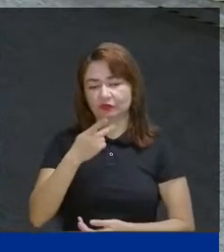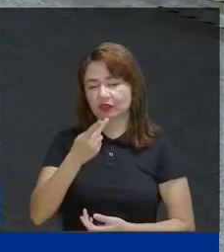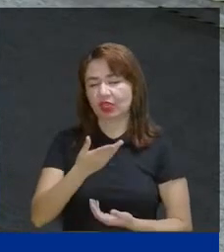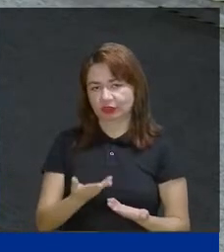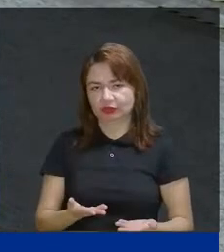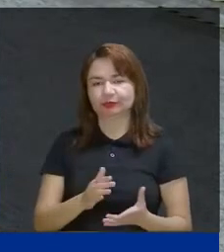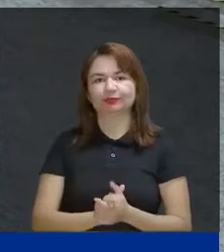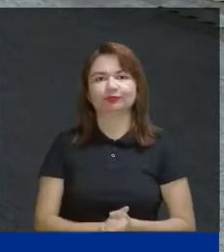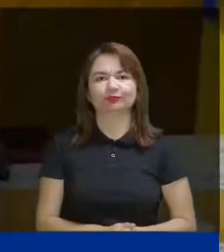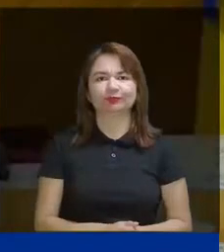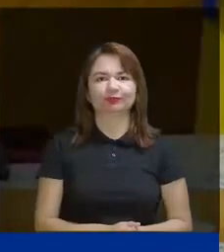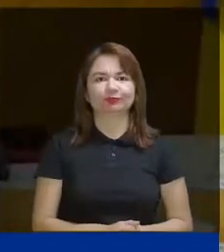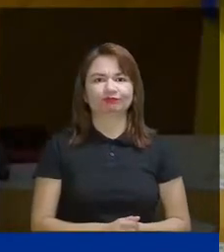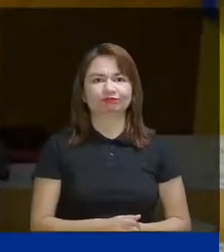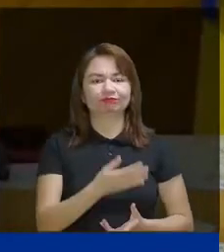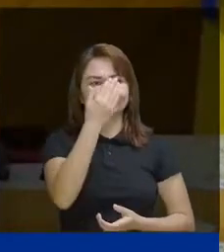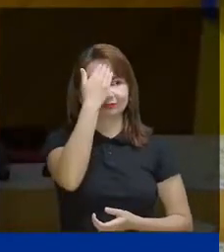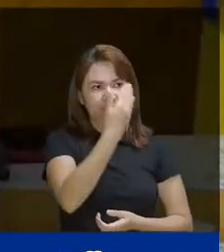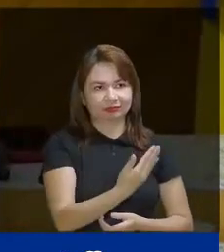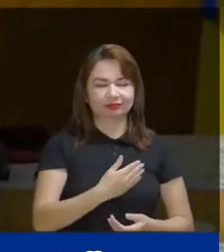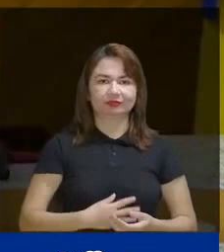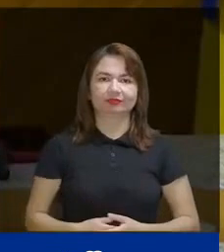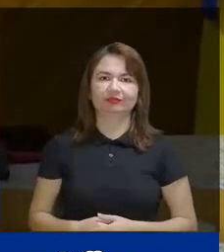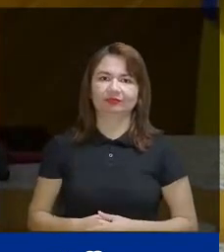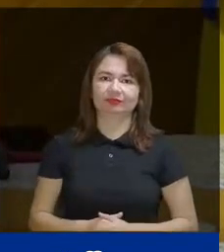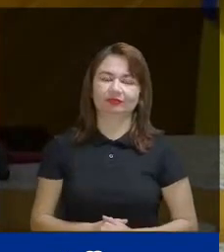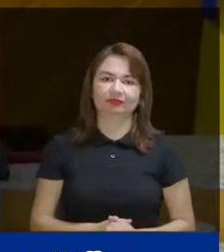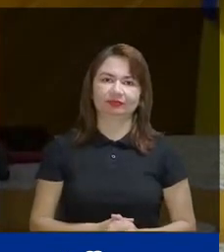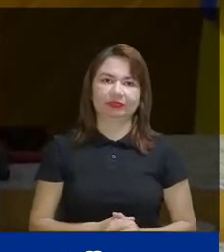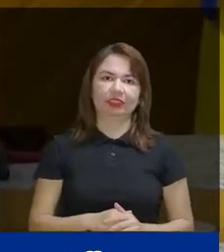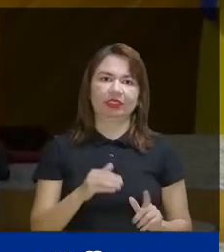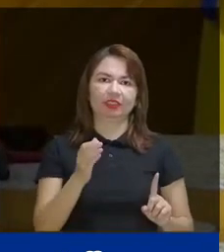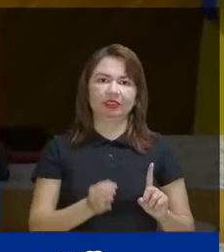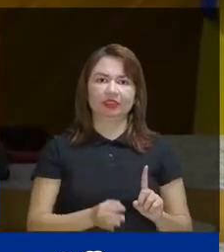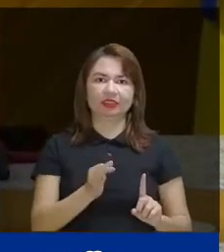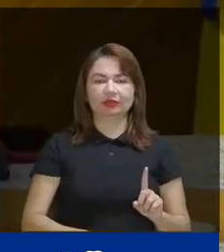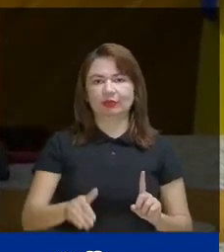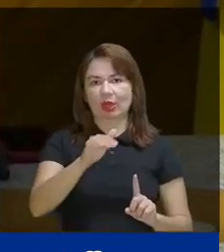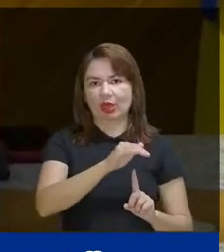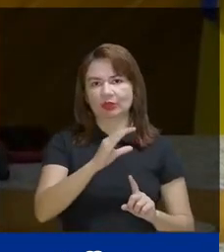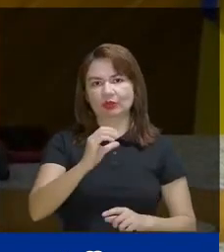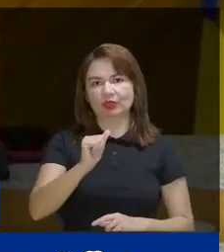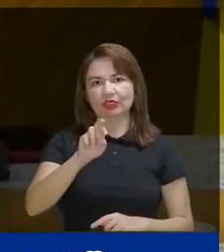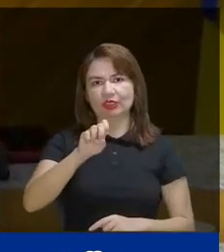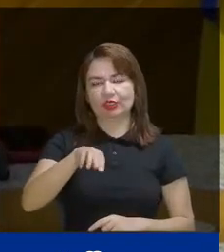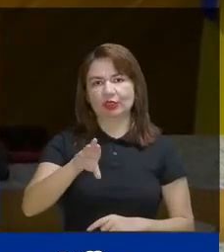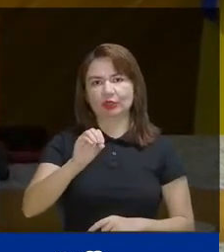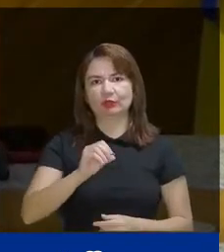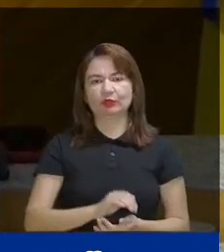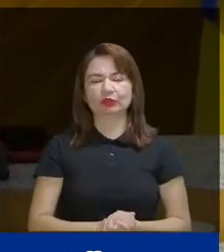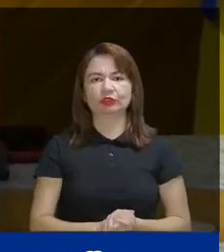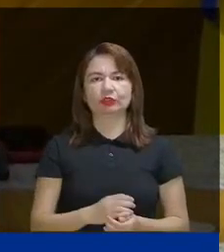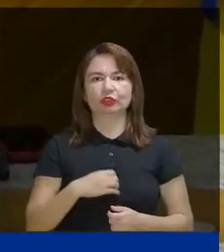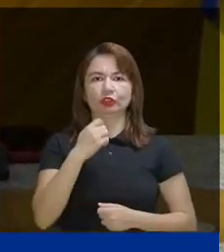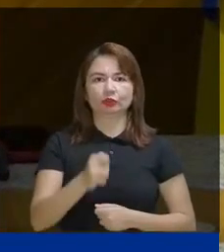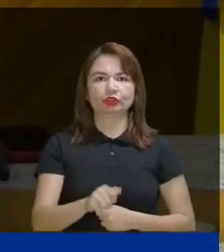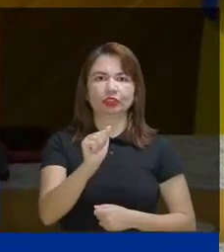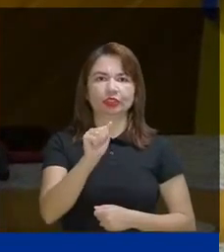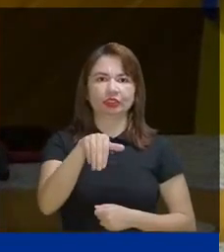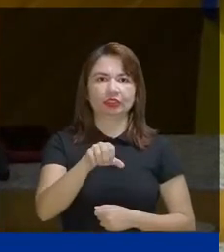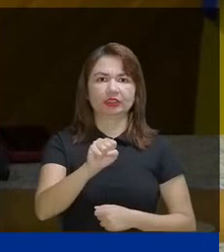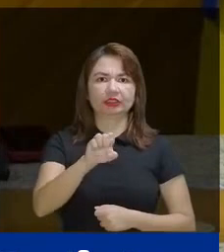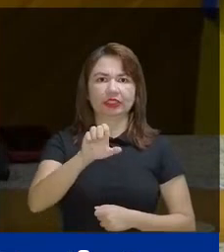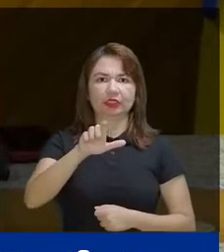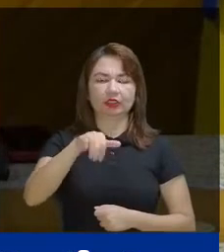falar. Obrigado. Obrigado, desembargador Carmo. Vamos, doutor juiz Anselmo Gonçalves, comunicações e proposições. Nenhuma,